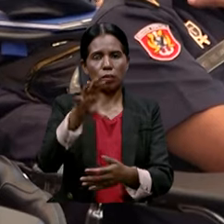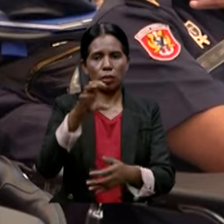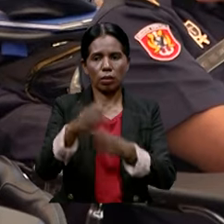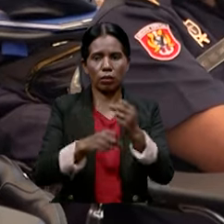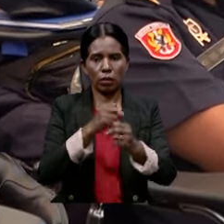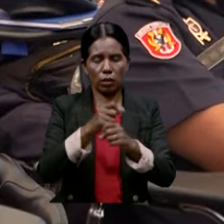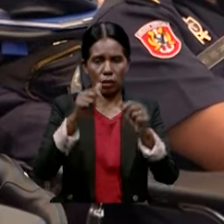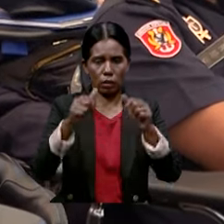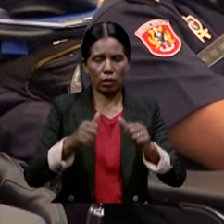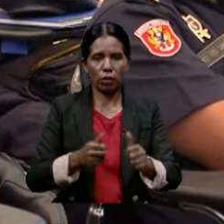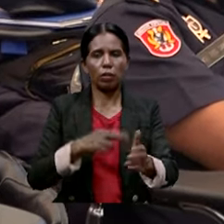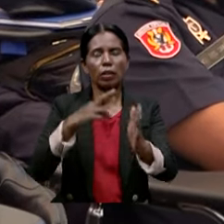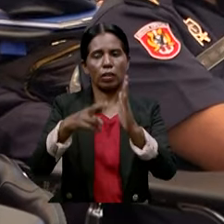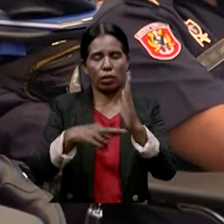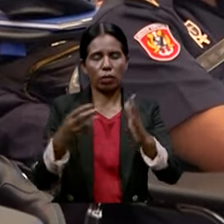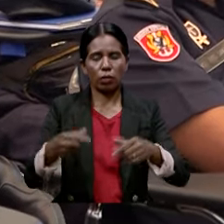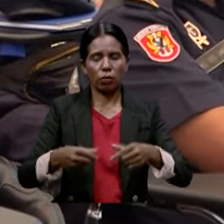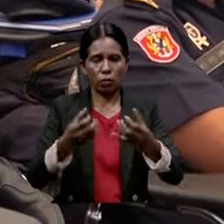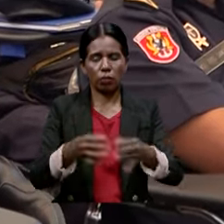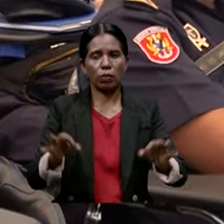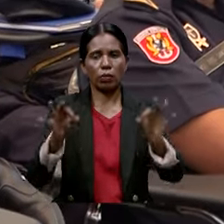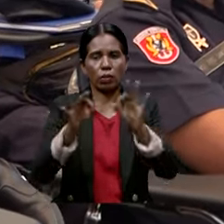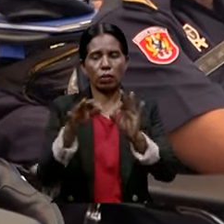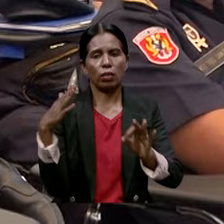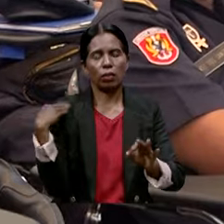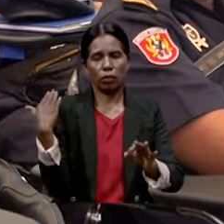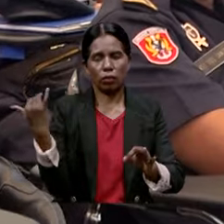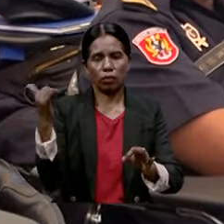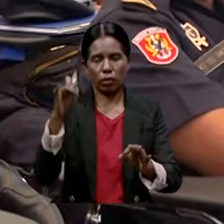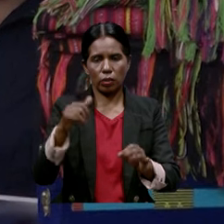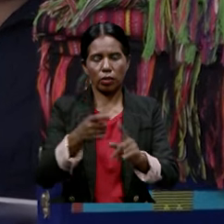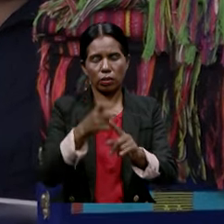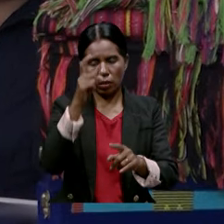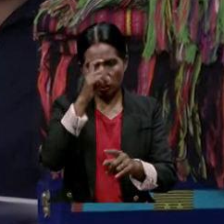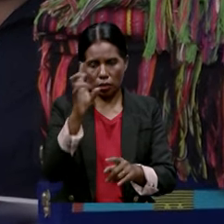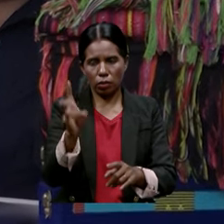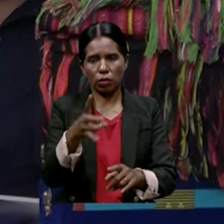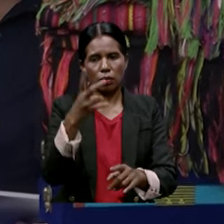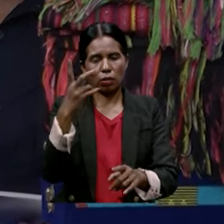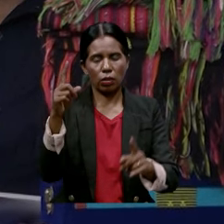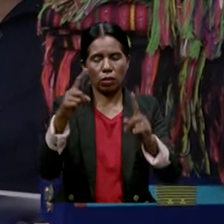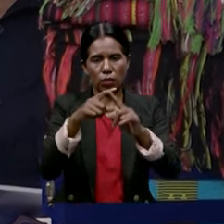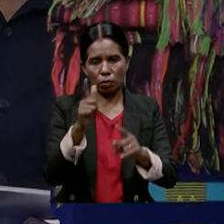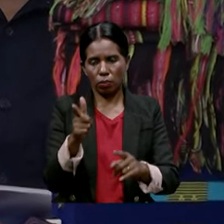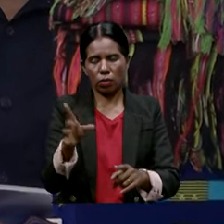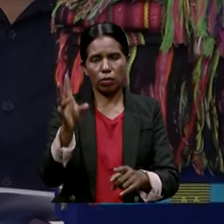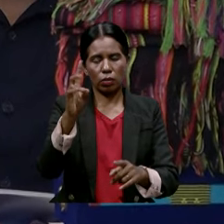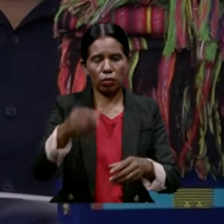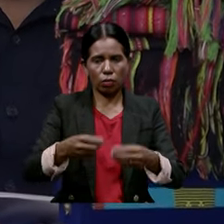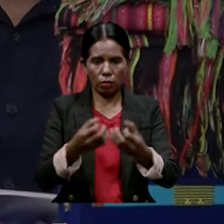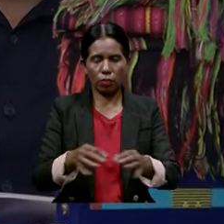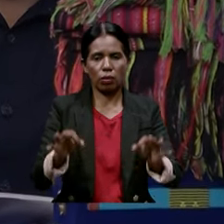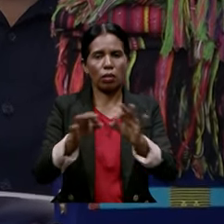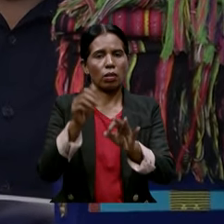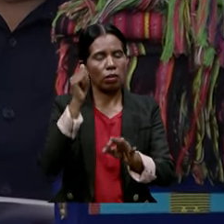ne no tuir requisito sefo prioridade liu ba joven sira husidade sam resivalu toronu resing hitu no sefo prioridade ba